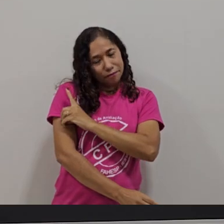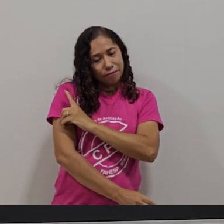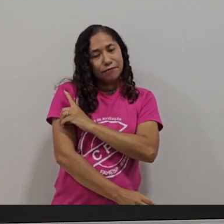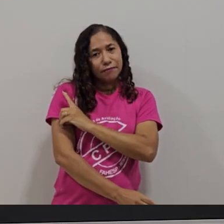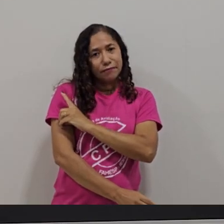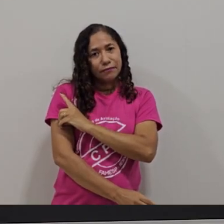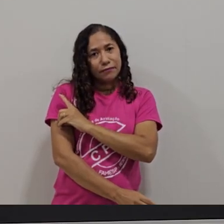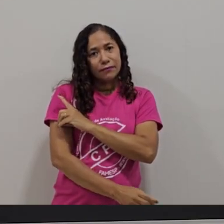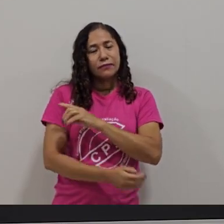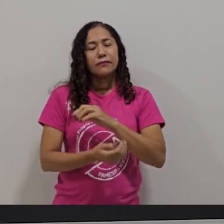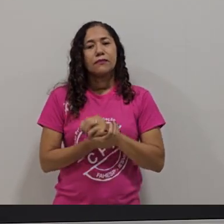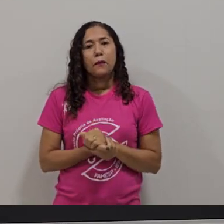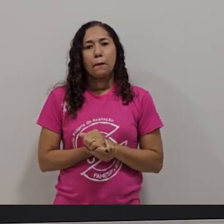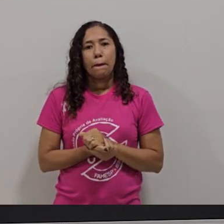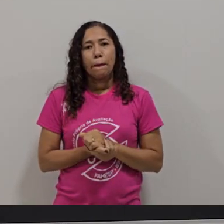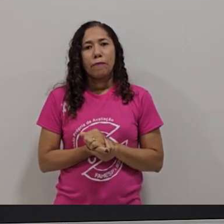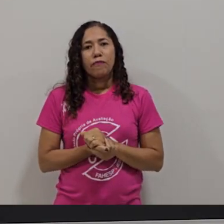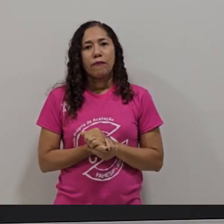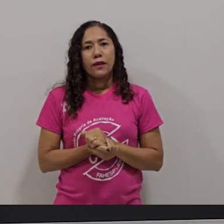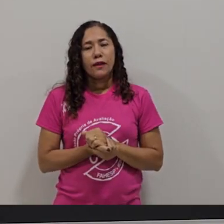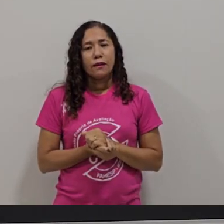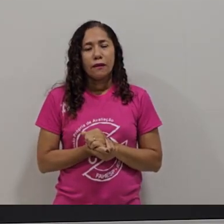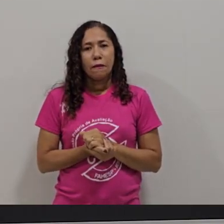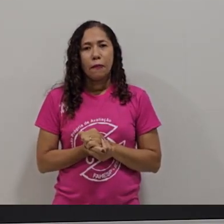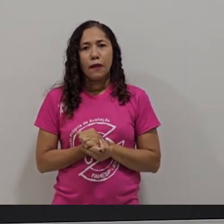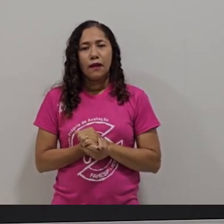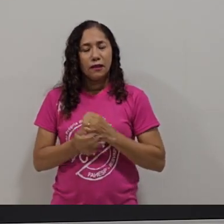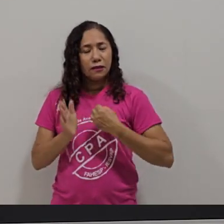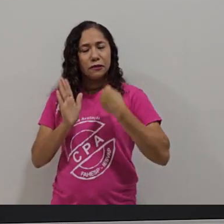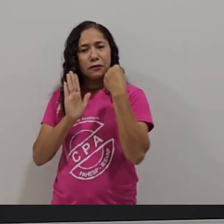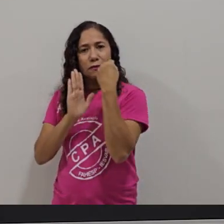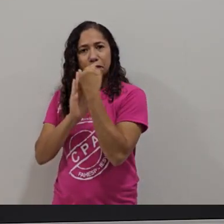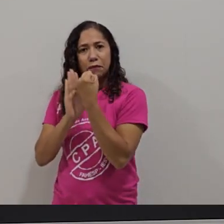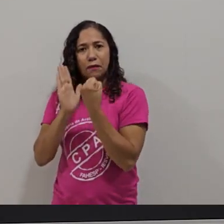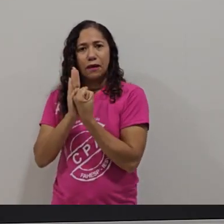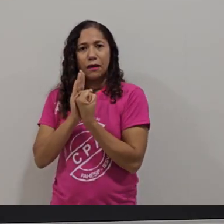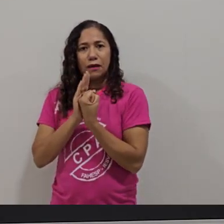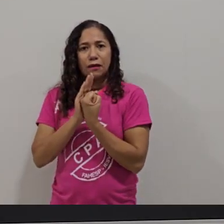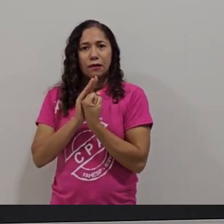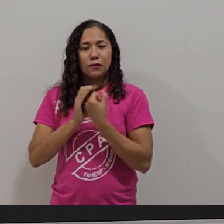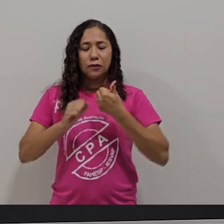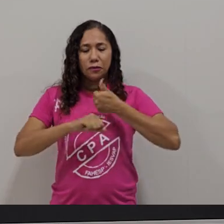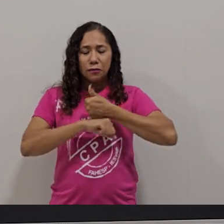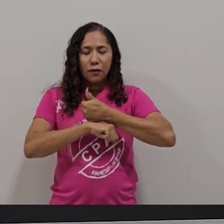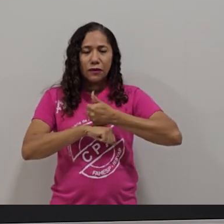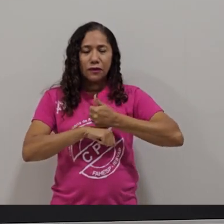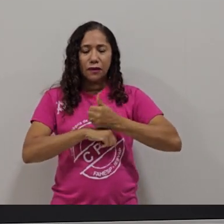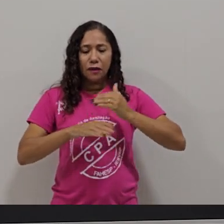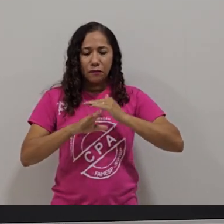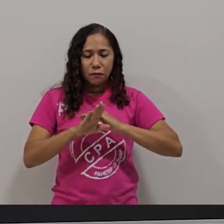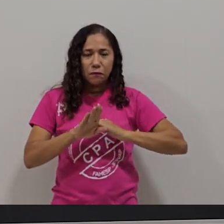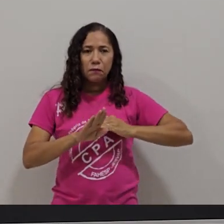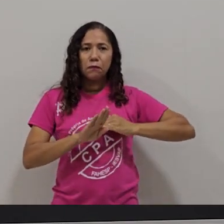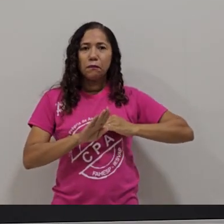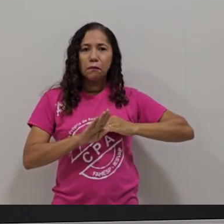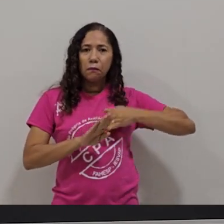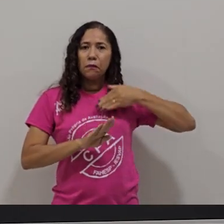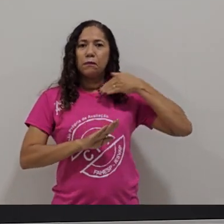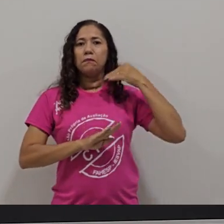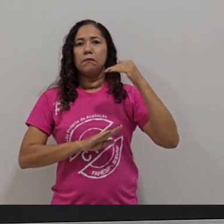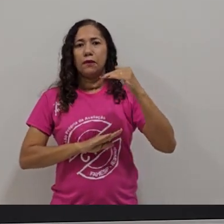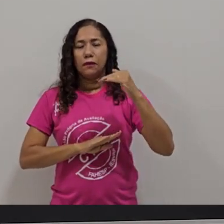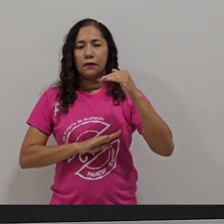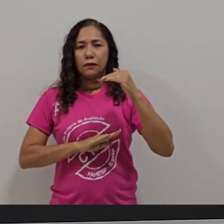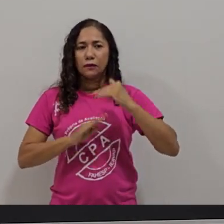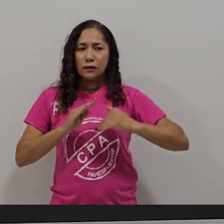professora Clecivânia, né? E eu acho que isso foi um marco também profissional para ela, por isso que ela afetado muito. Por